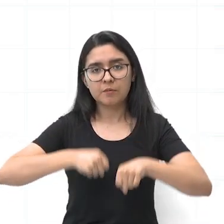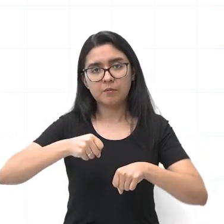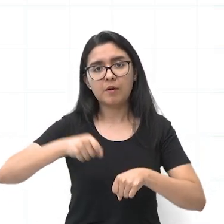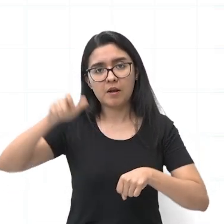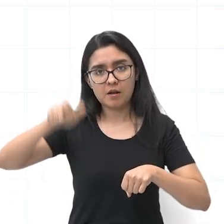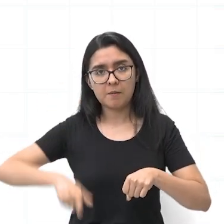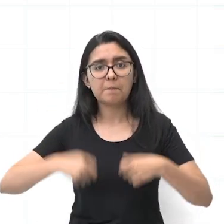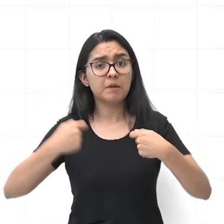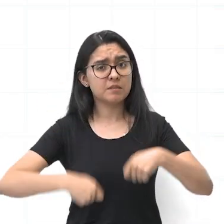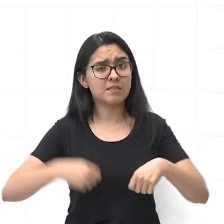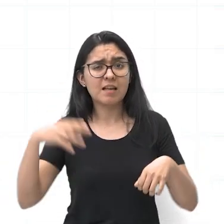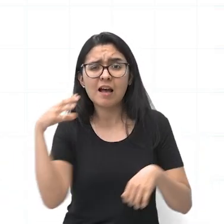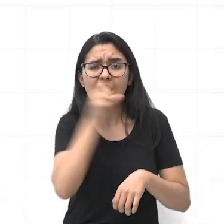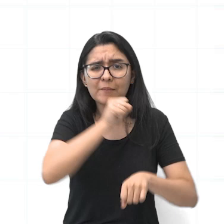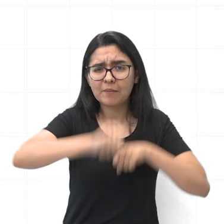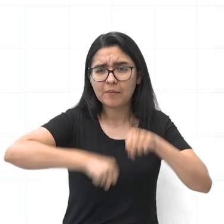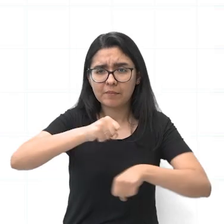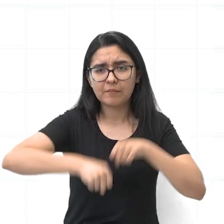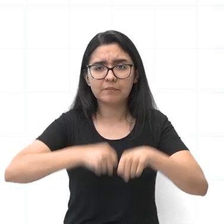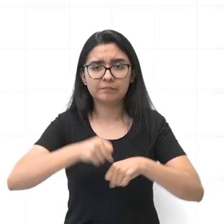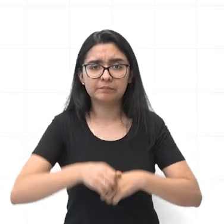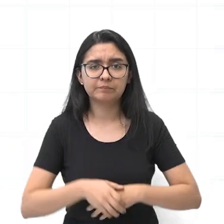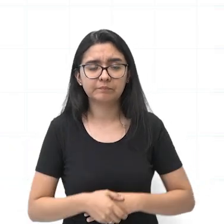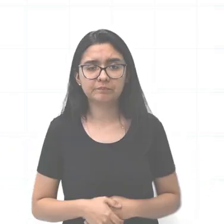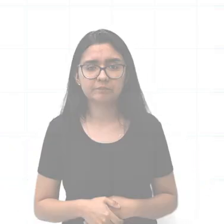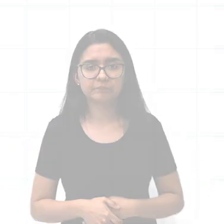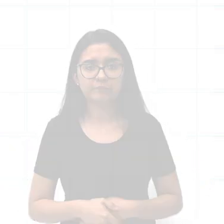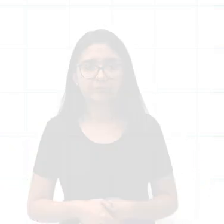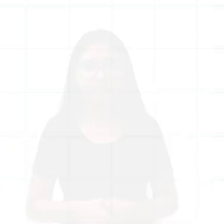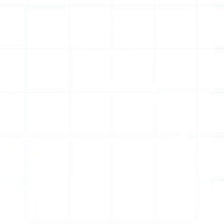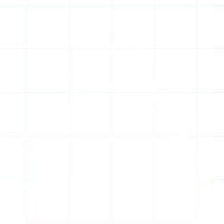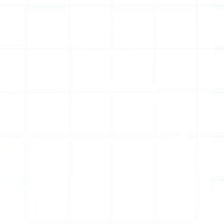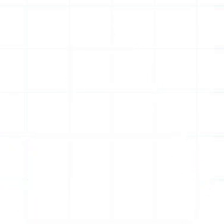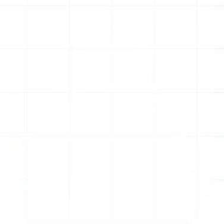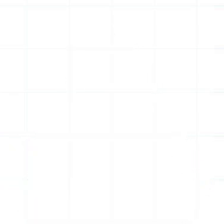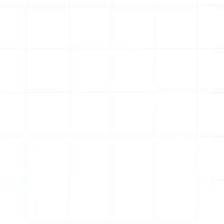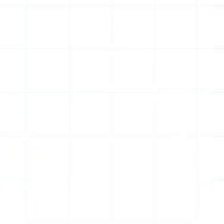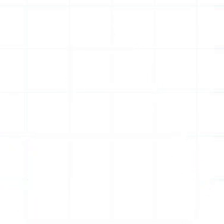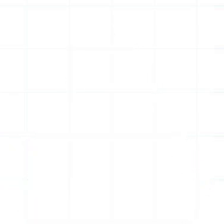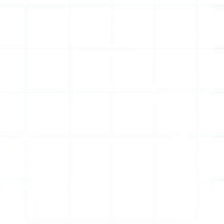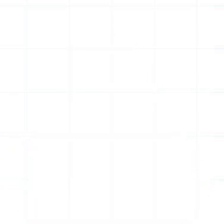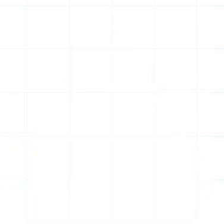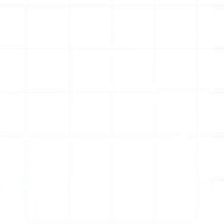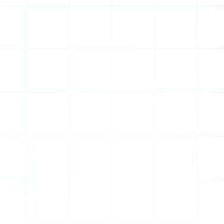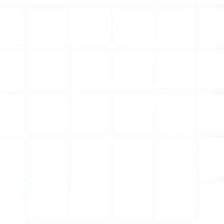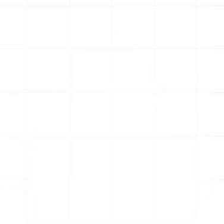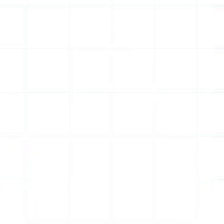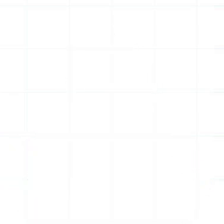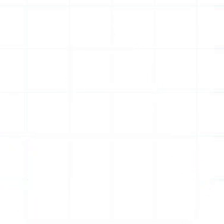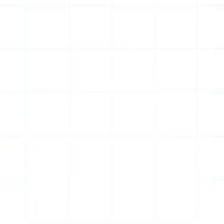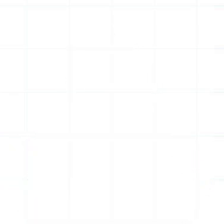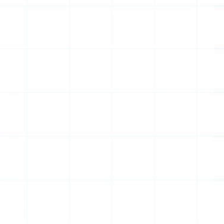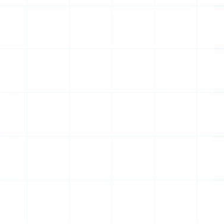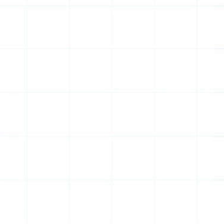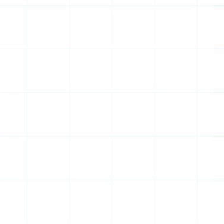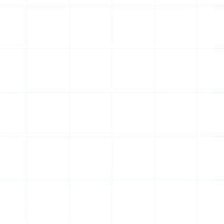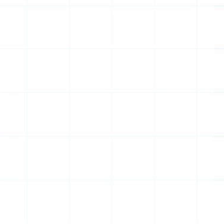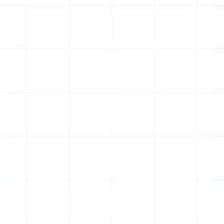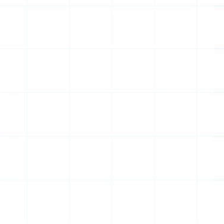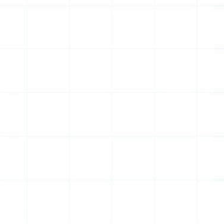precisa colocar velocidade ali nas pedaladas, além, é claro, de um pouco de força, que vai resultar